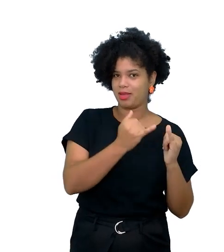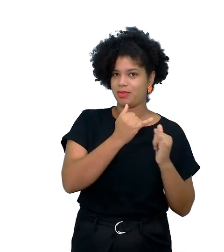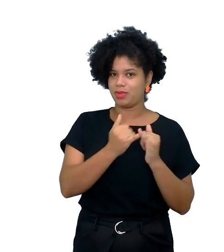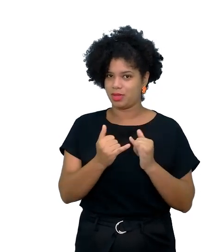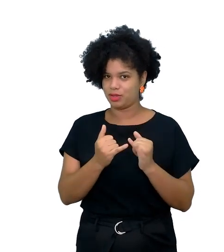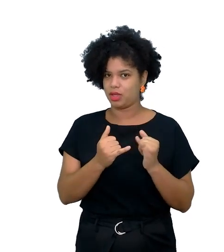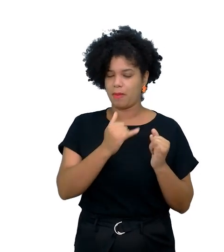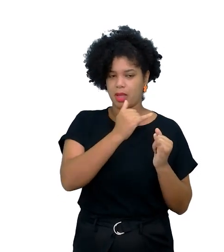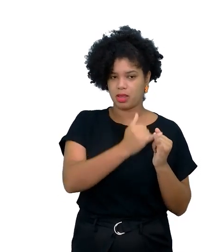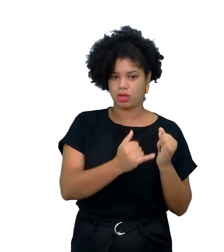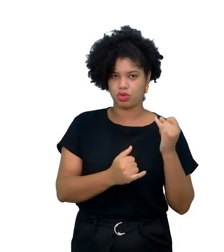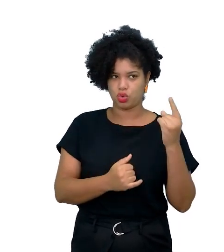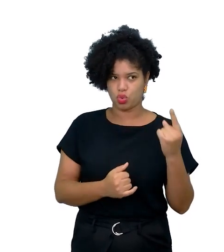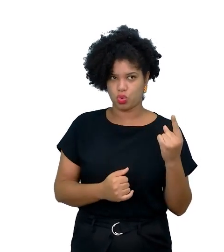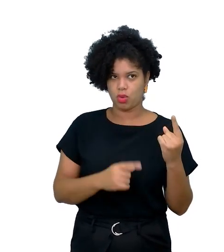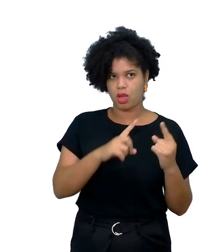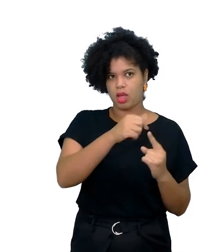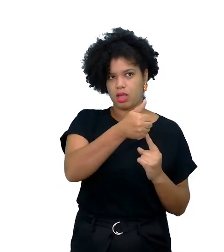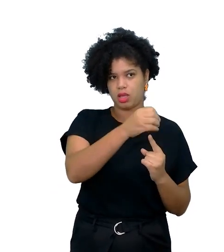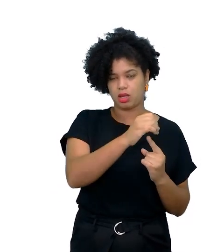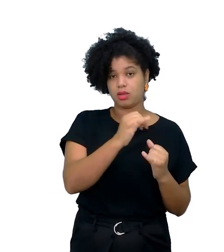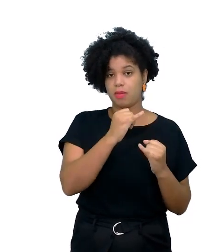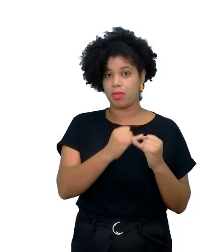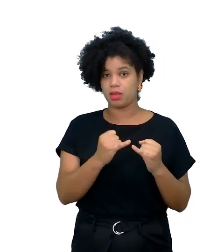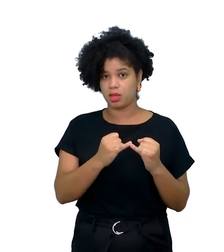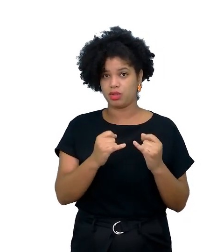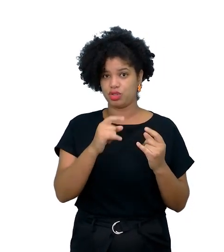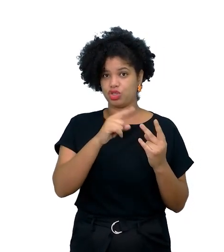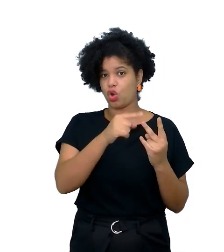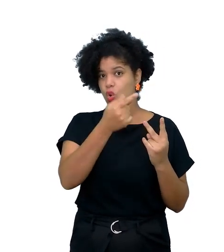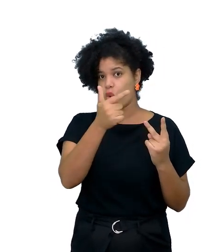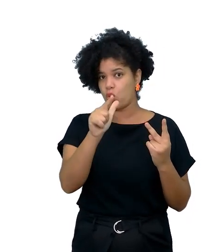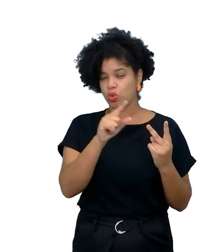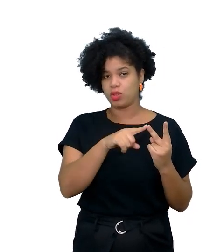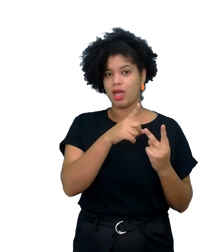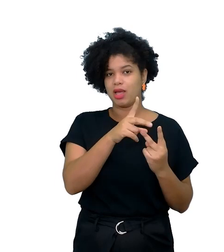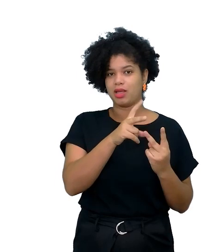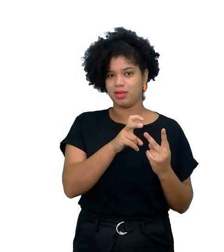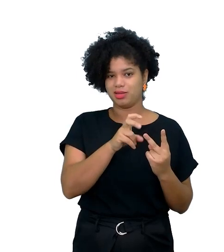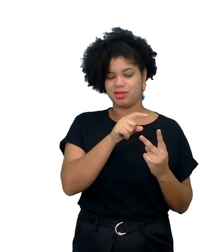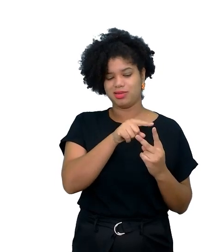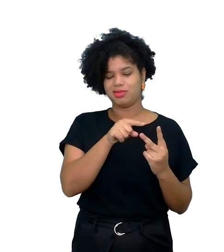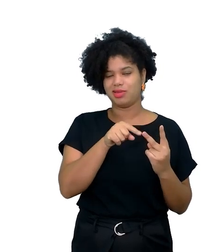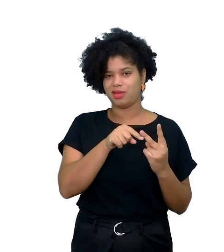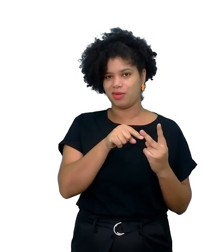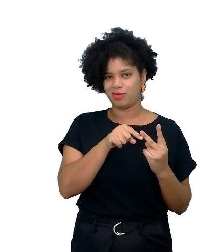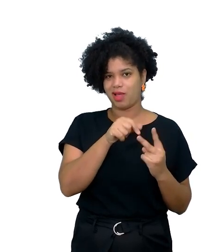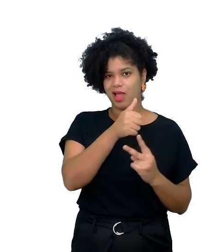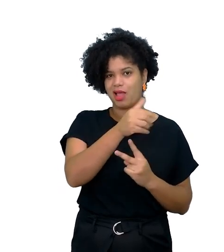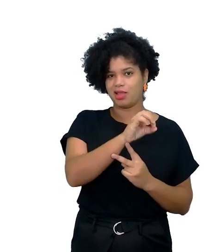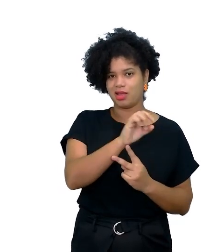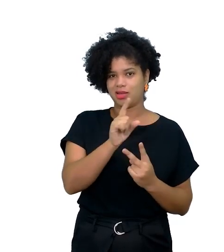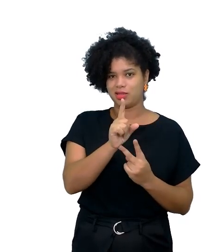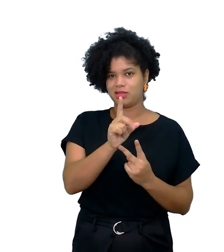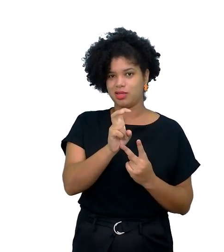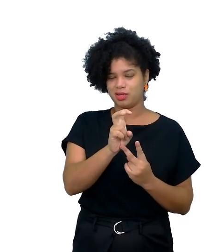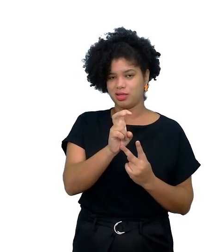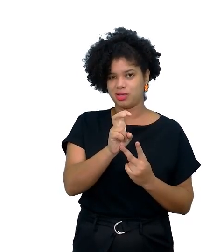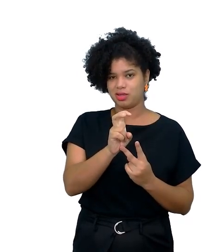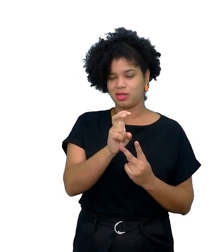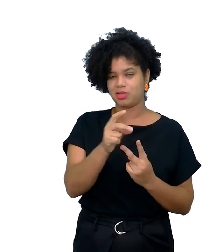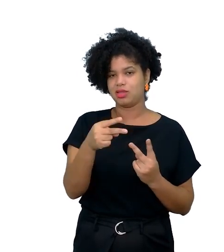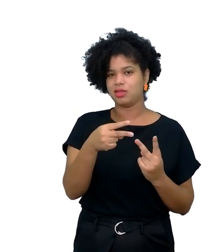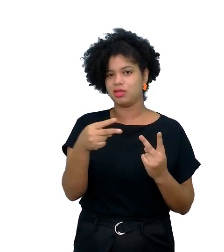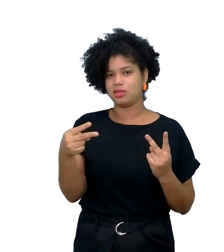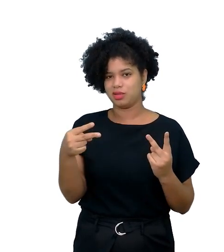é aonde que muitos estudantes obtêm mais sucesso na resolução dessa situação, problema aqui. Então,